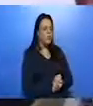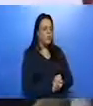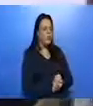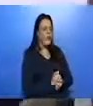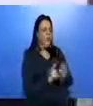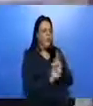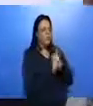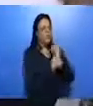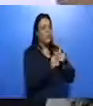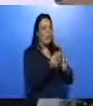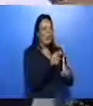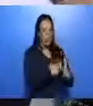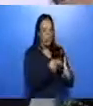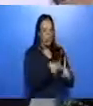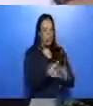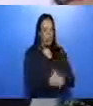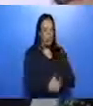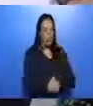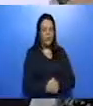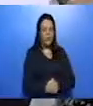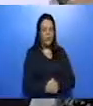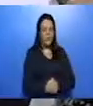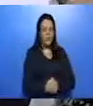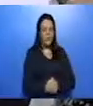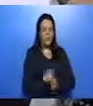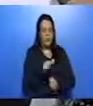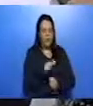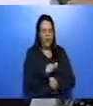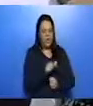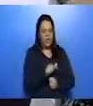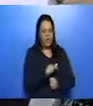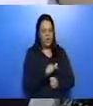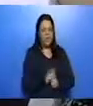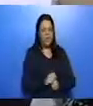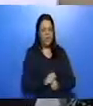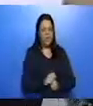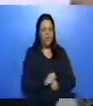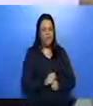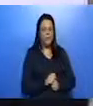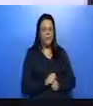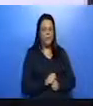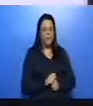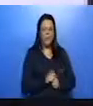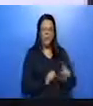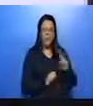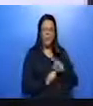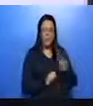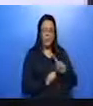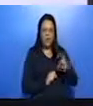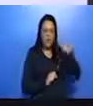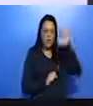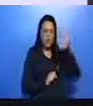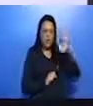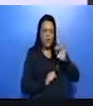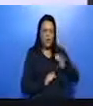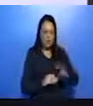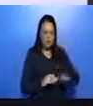então já vai ficar descartada a subjetiva. Procurou o sujeito e foi